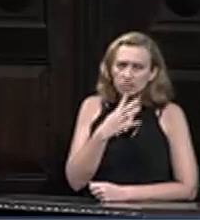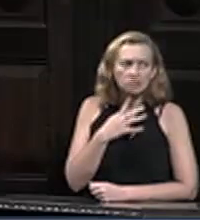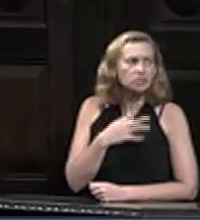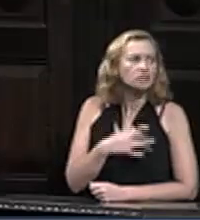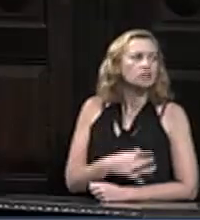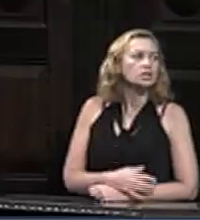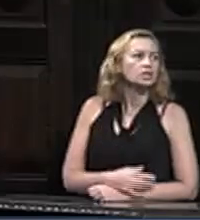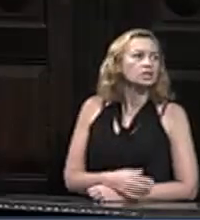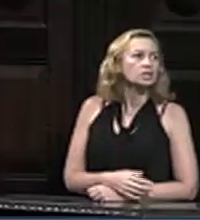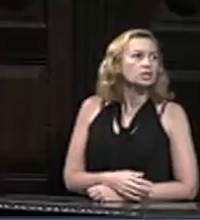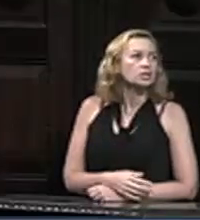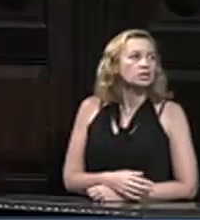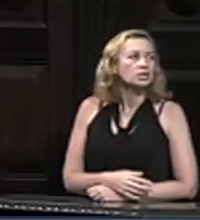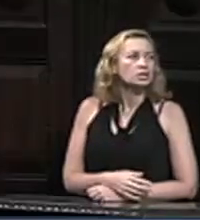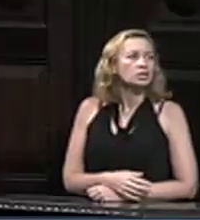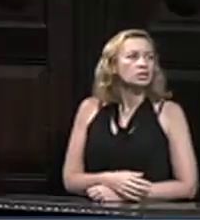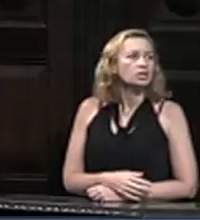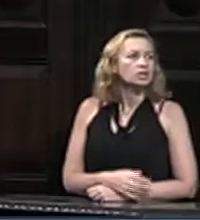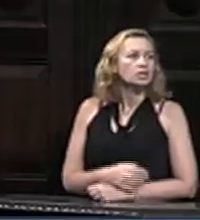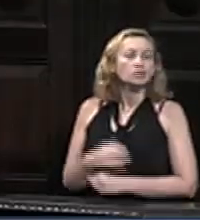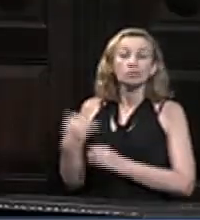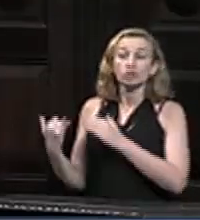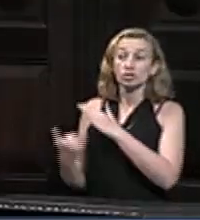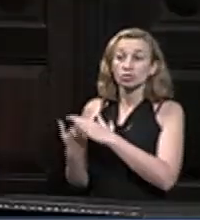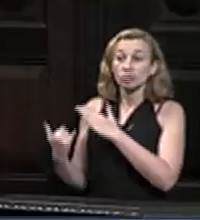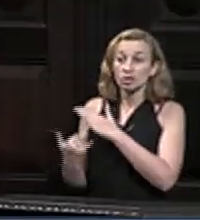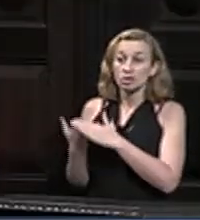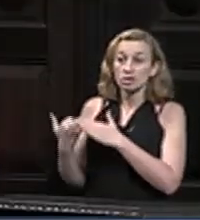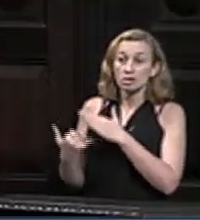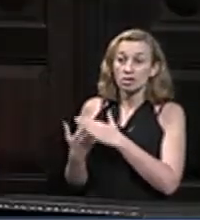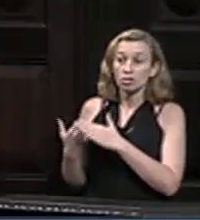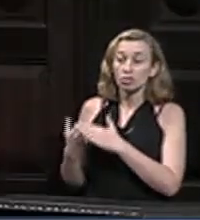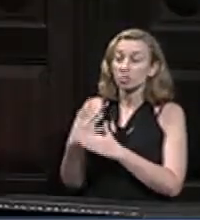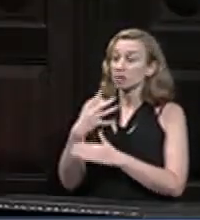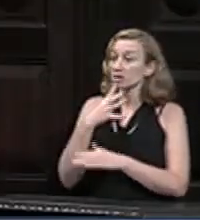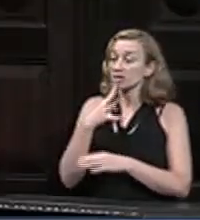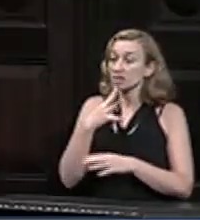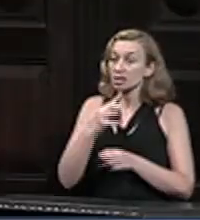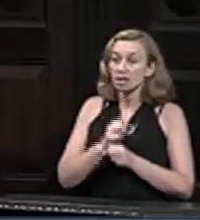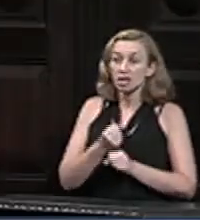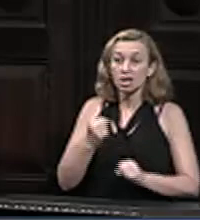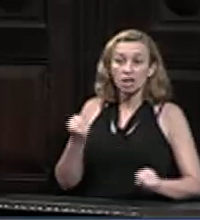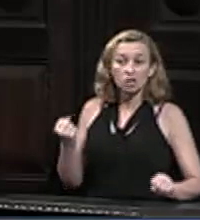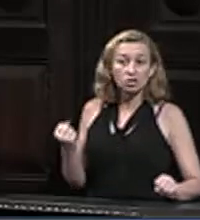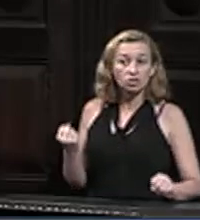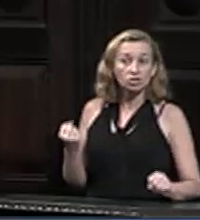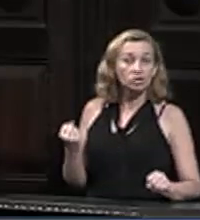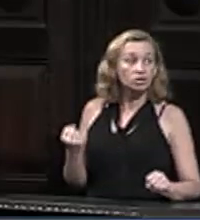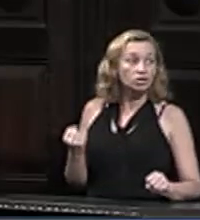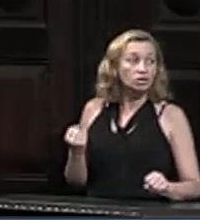instrumento o mais nocivo de um capital